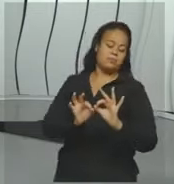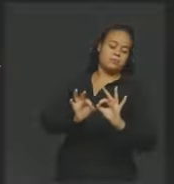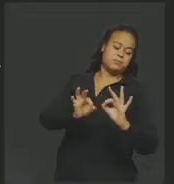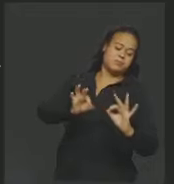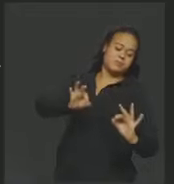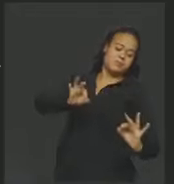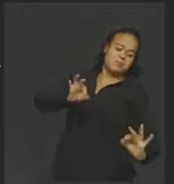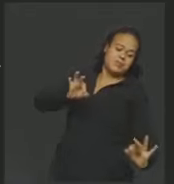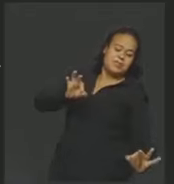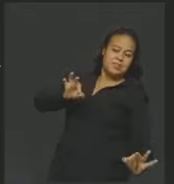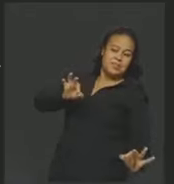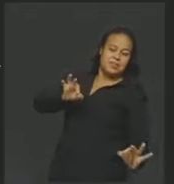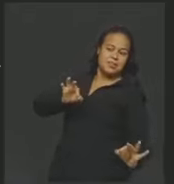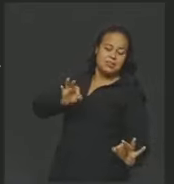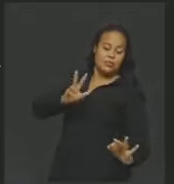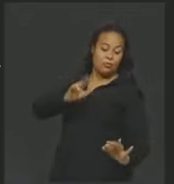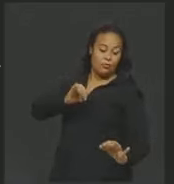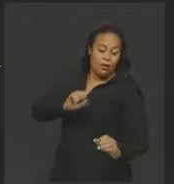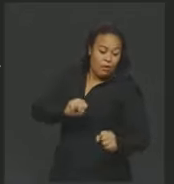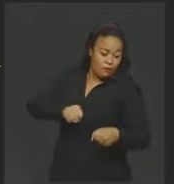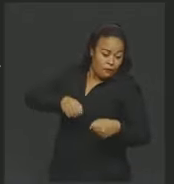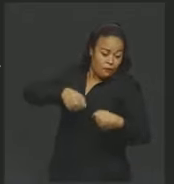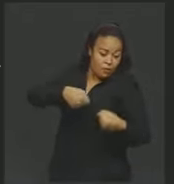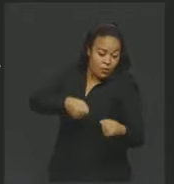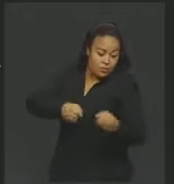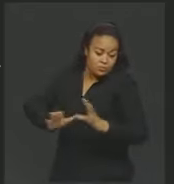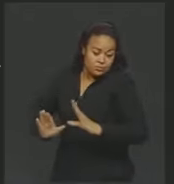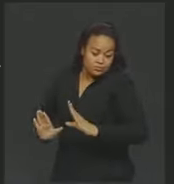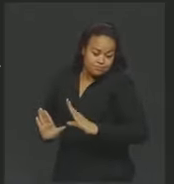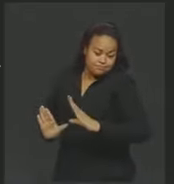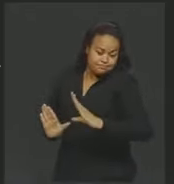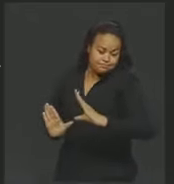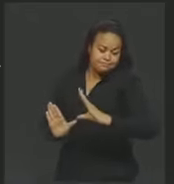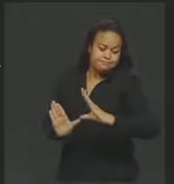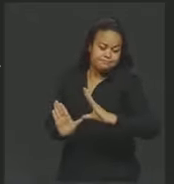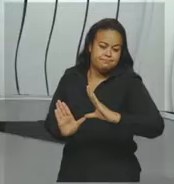força necessária para elevar esse objeto aqui